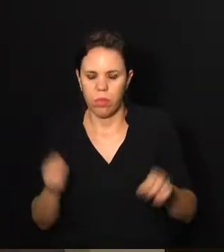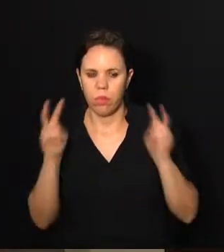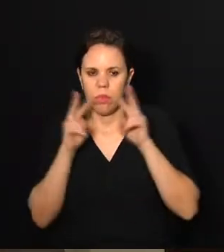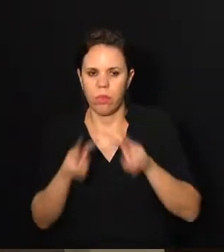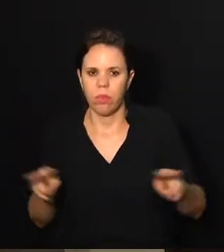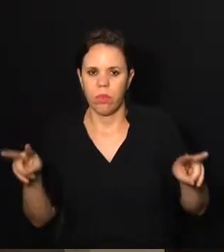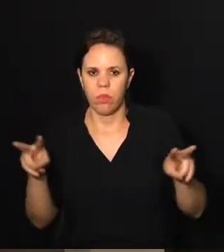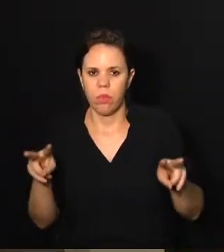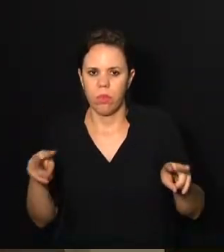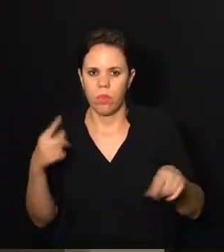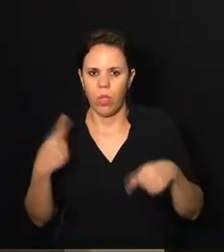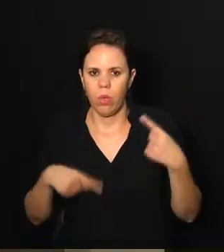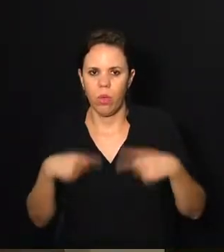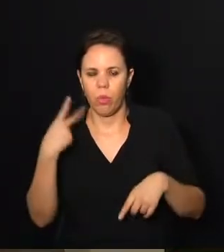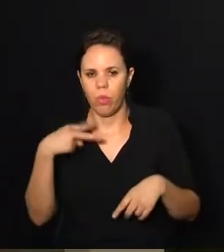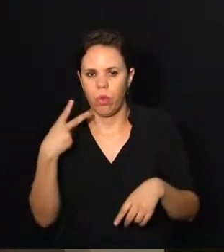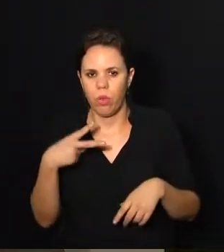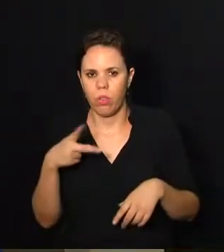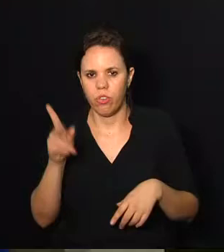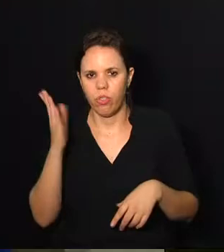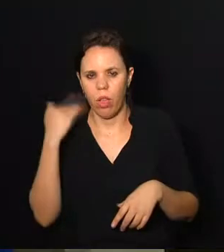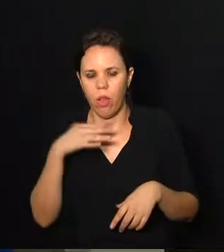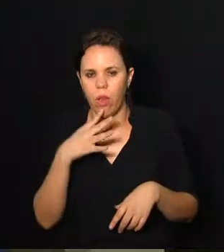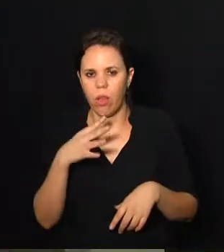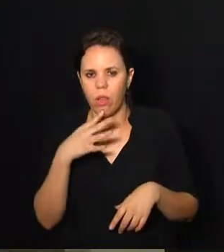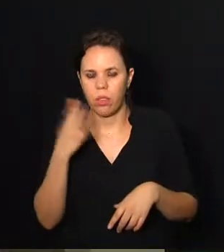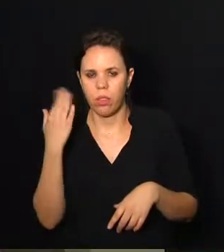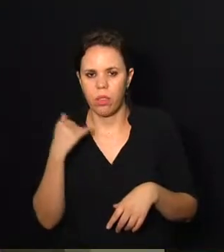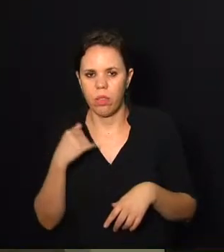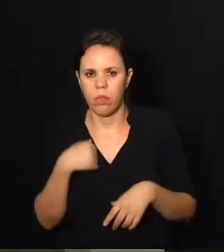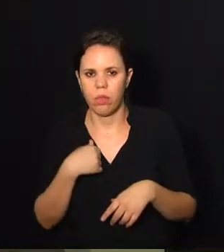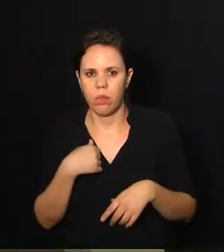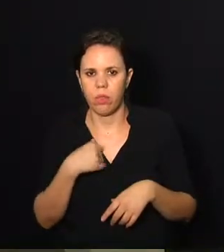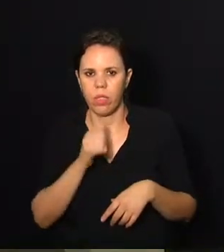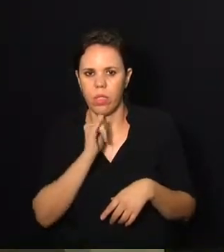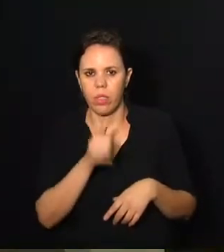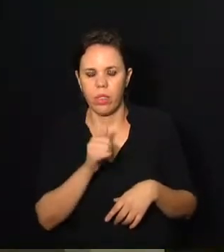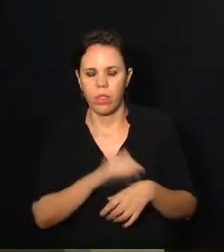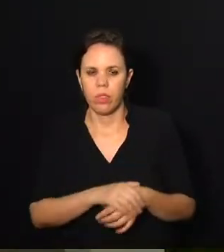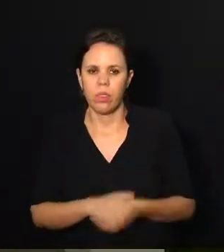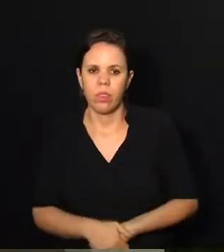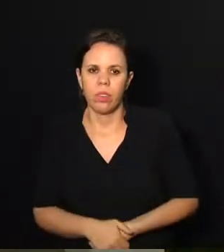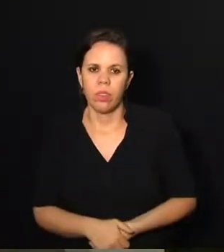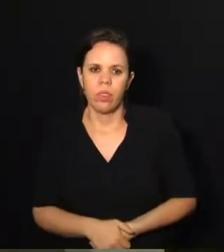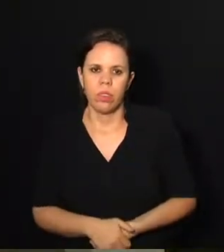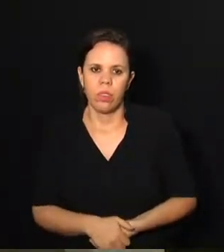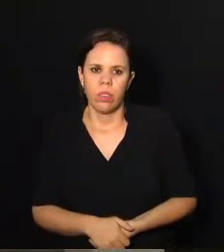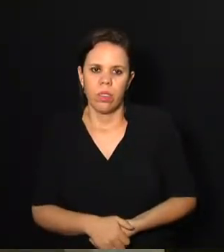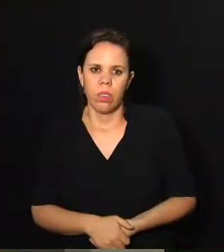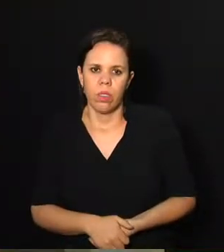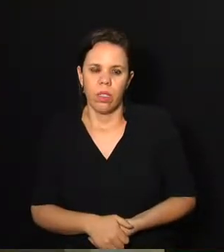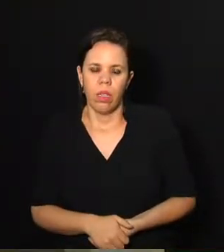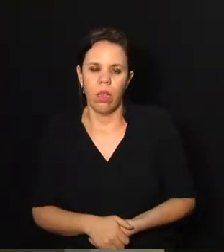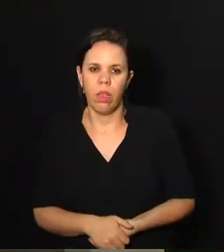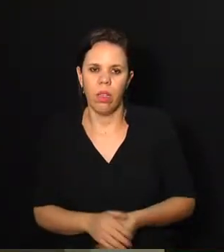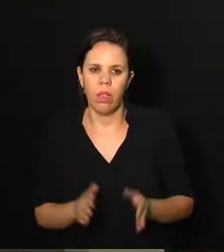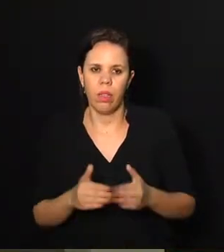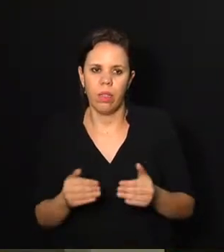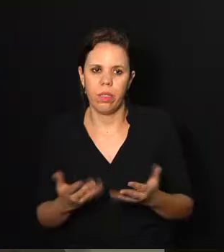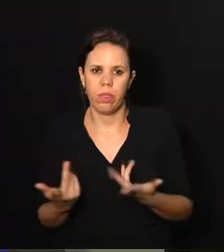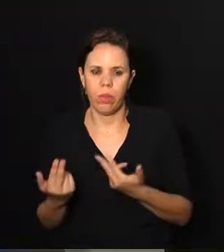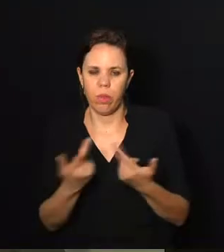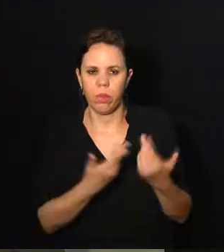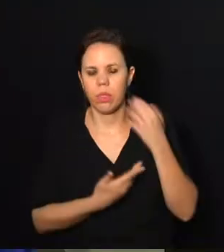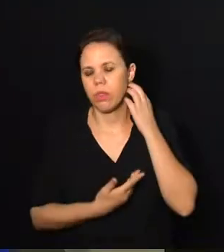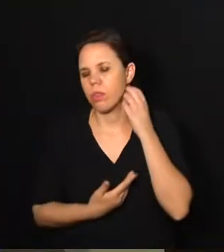das autoridades. Esse é o Paulo Galtério, que o senhor já nos conhece. E eu estou dando, assim, apelando aqui perante as minhas amigas,